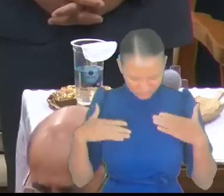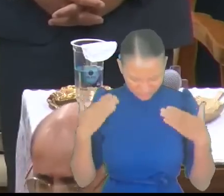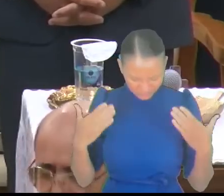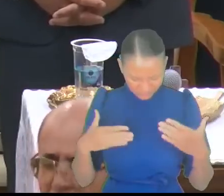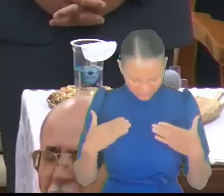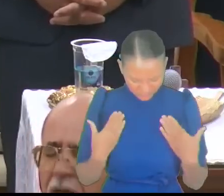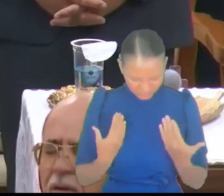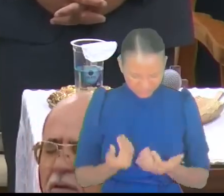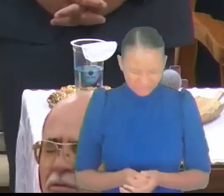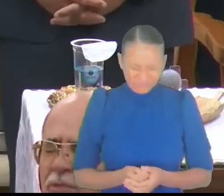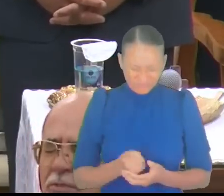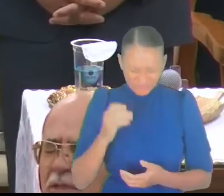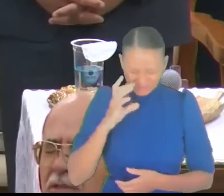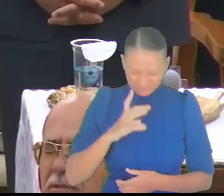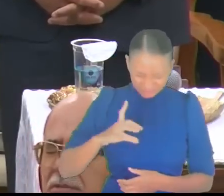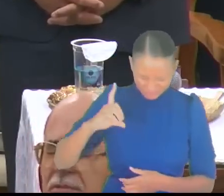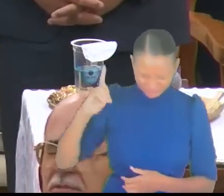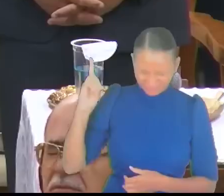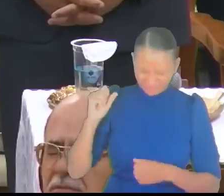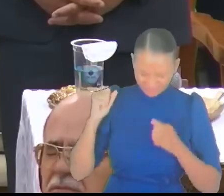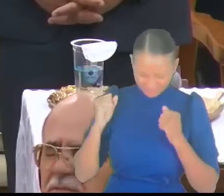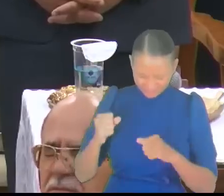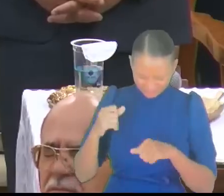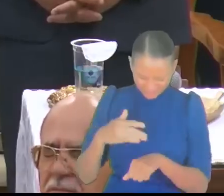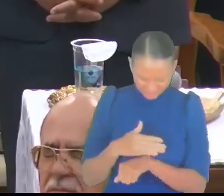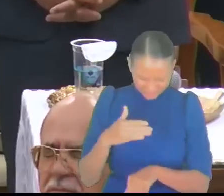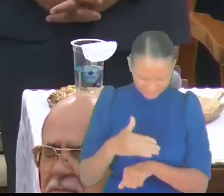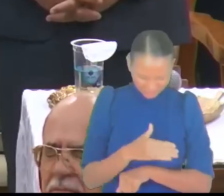querido, e possa participar